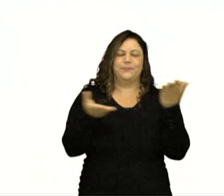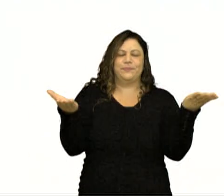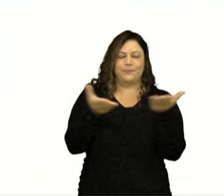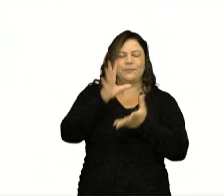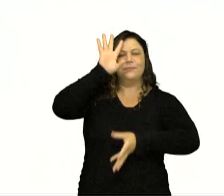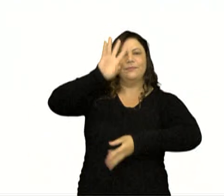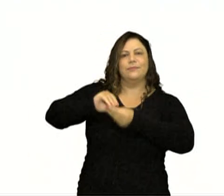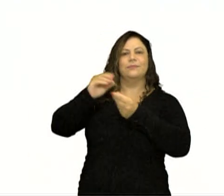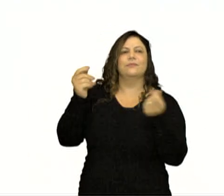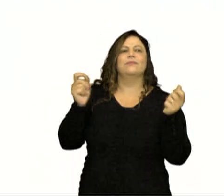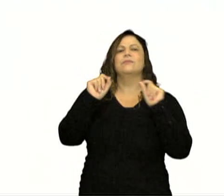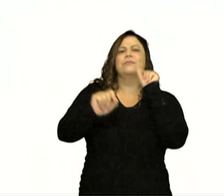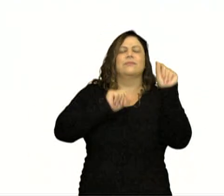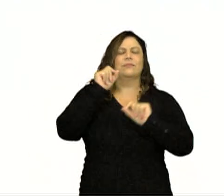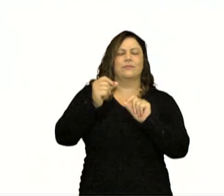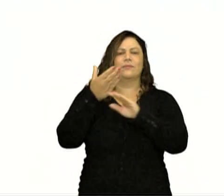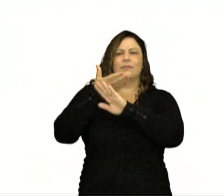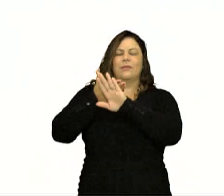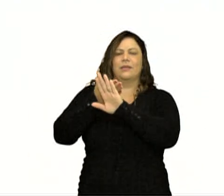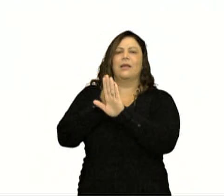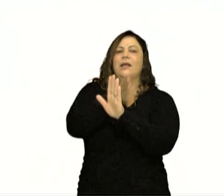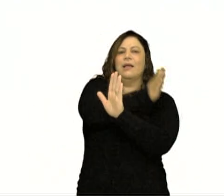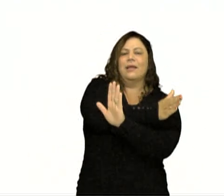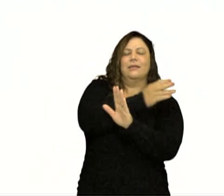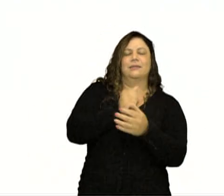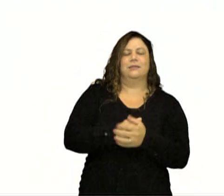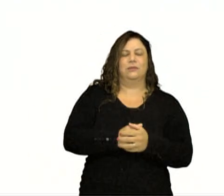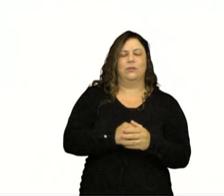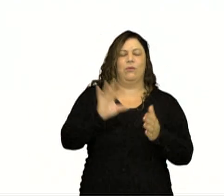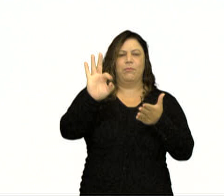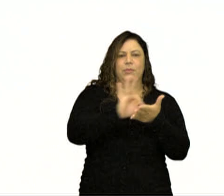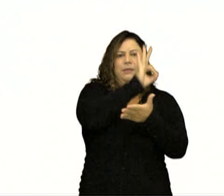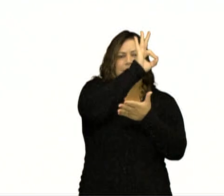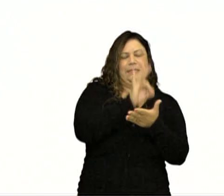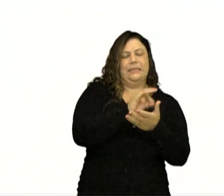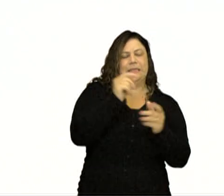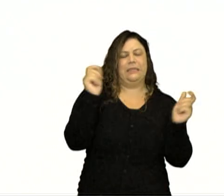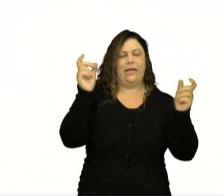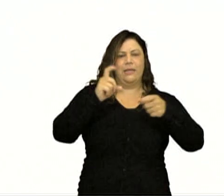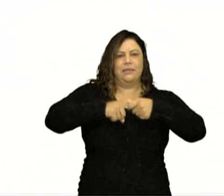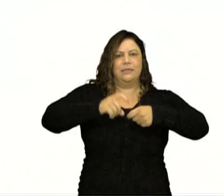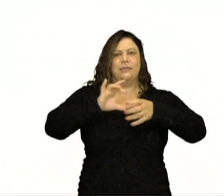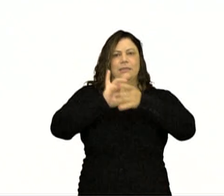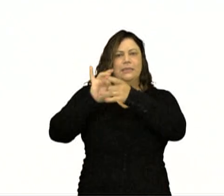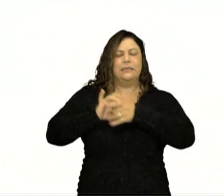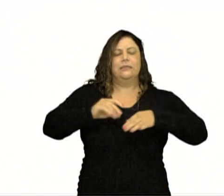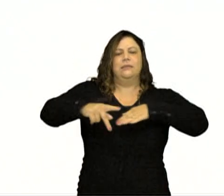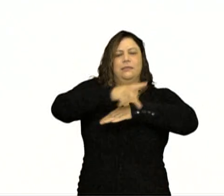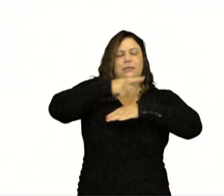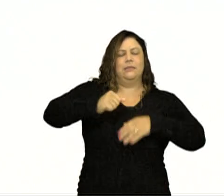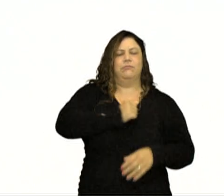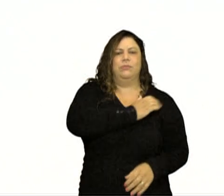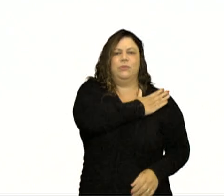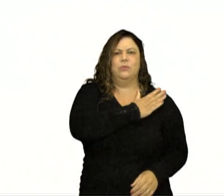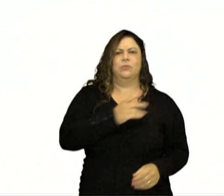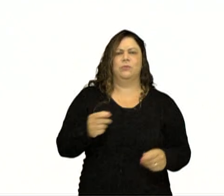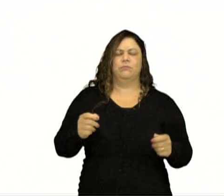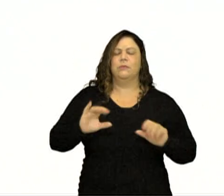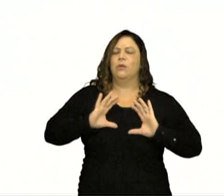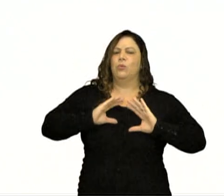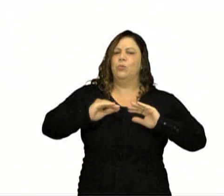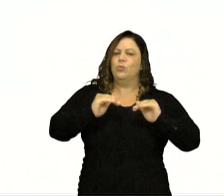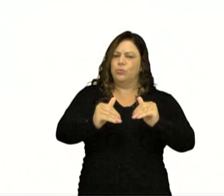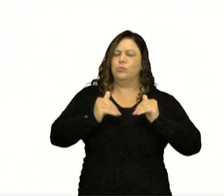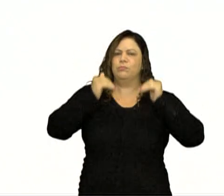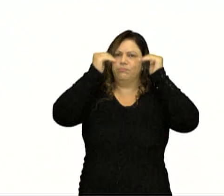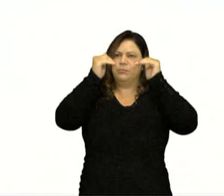históricos ligados à Segunda Guerra Mundial, o Tratado de Versalhes e a Liga das Nações. O sentimento de revanche dos alemães, que encontraram